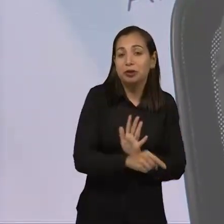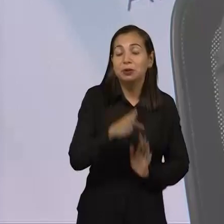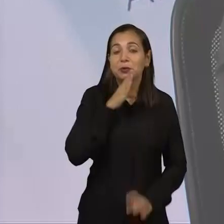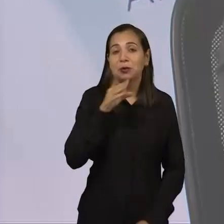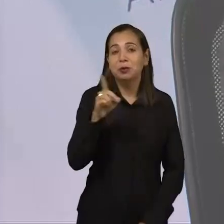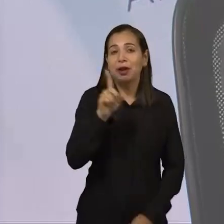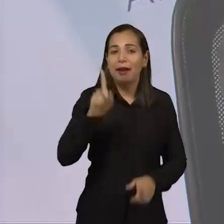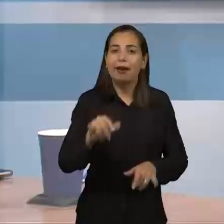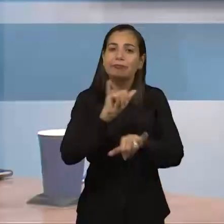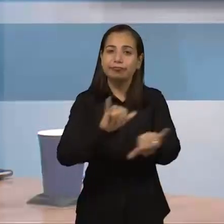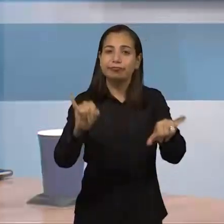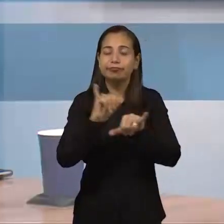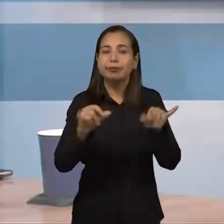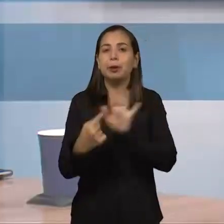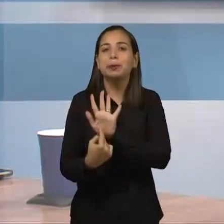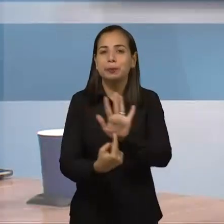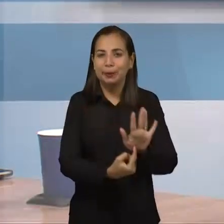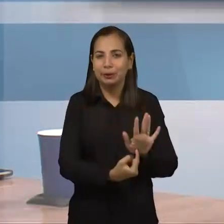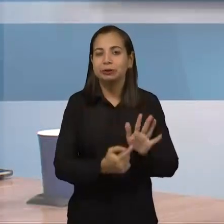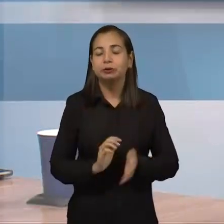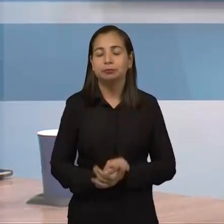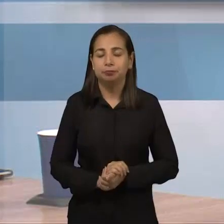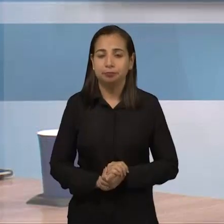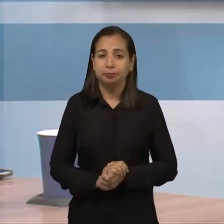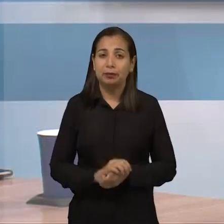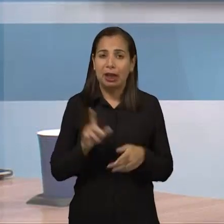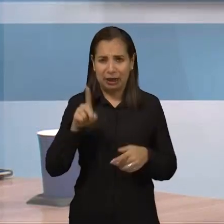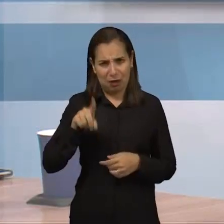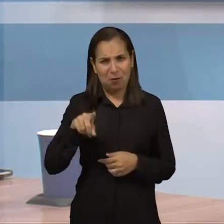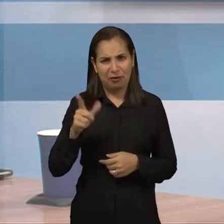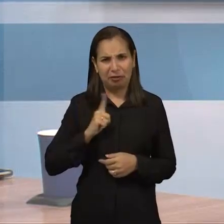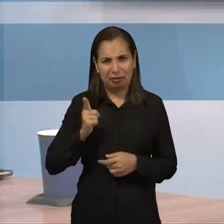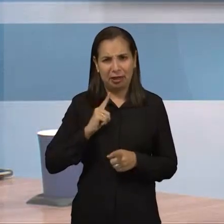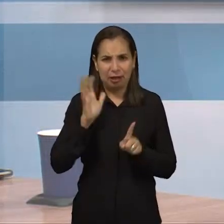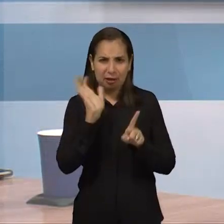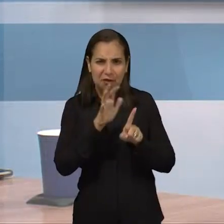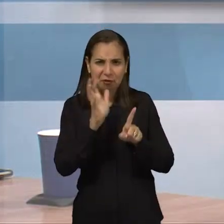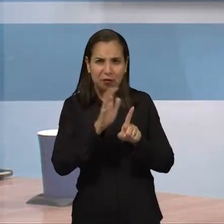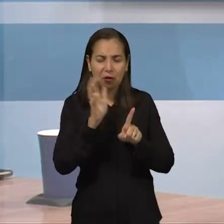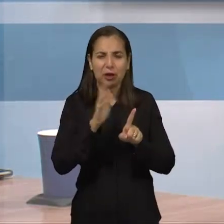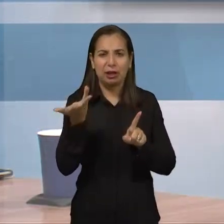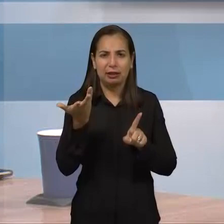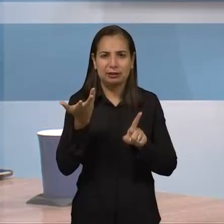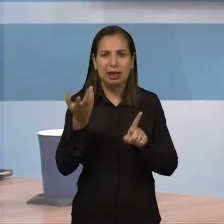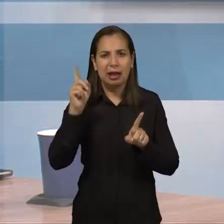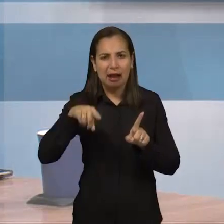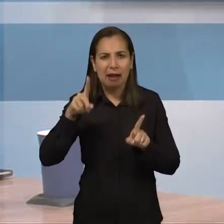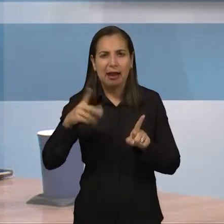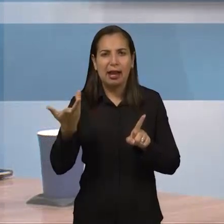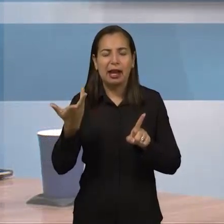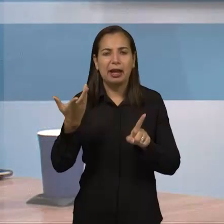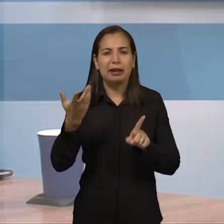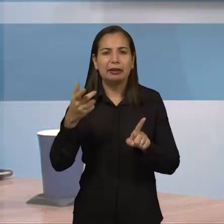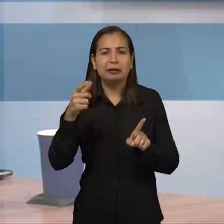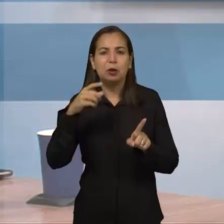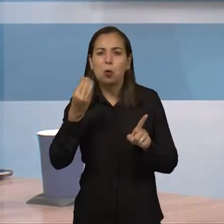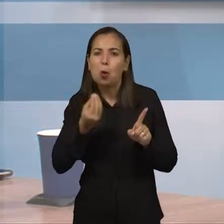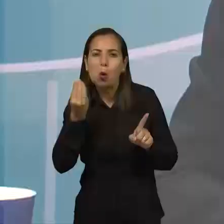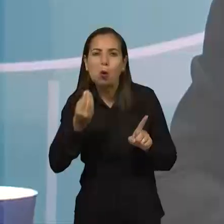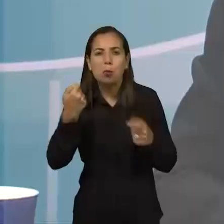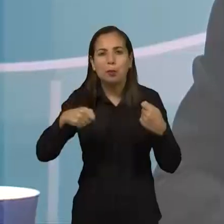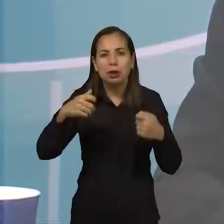O que você está falando aí, a gente chama tecnicamente de padrão de manipulação da mídia brasileira. A mídia identifica qual é o pensamento que mais